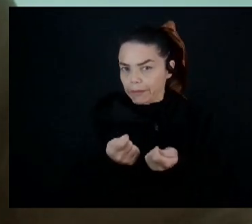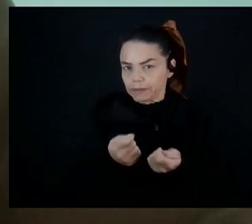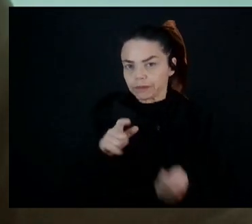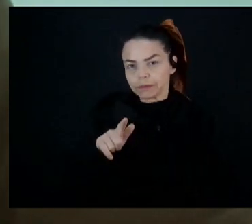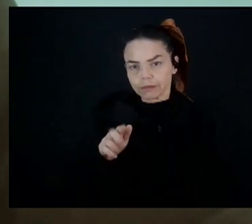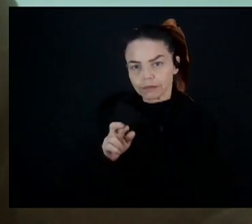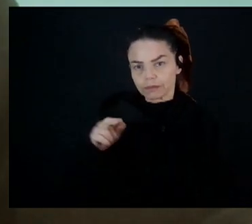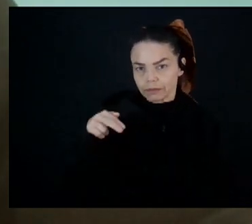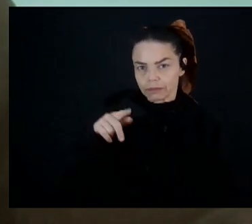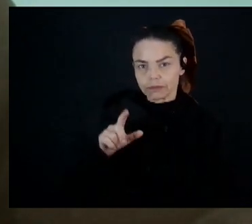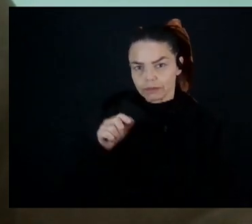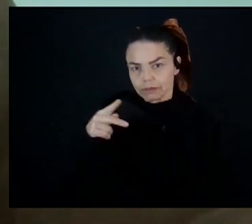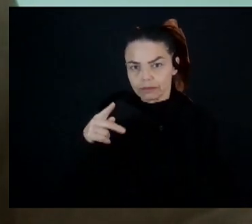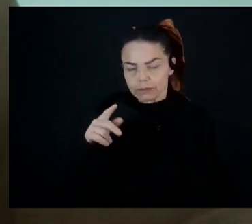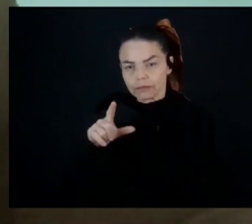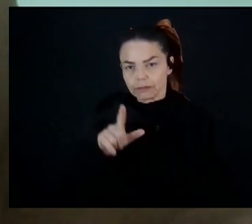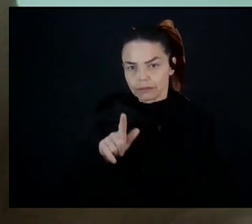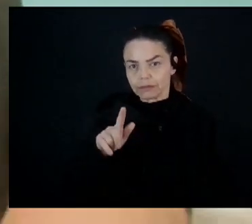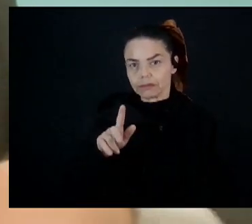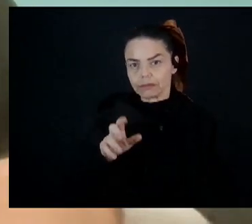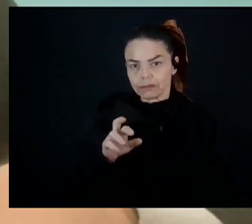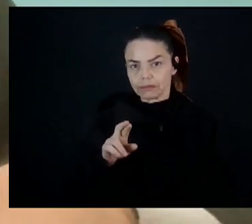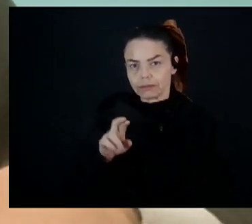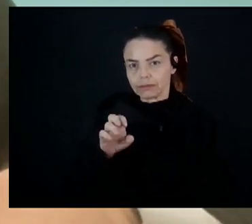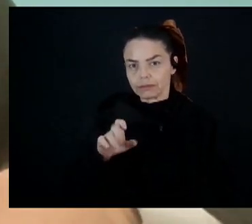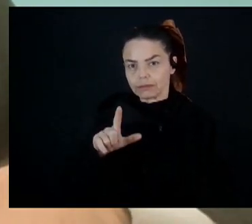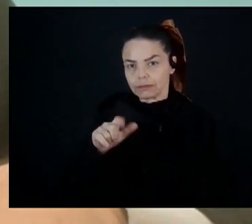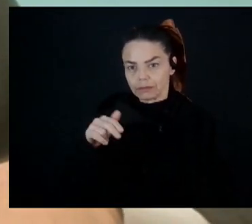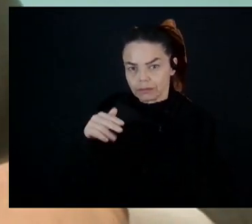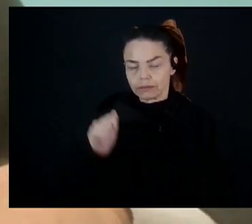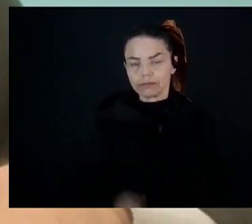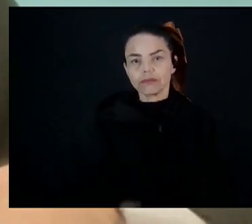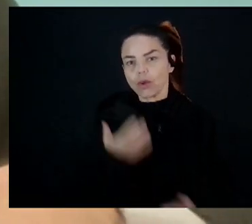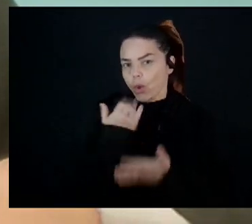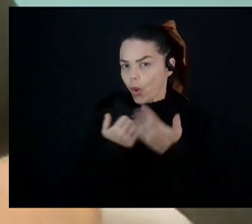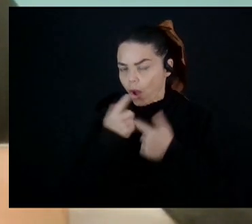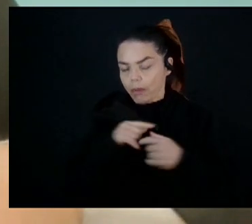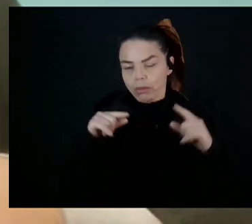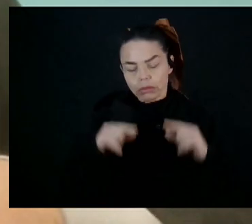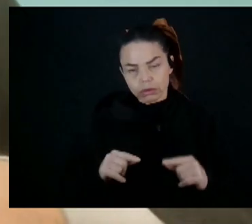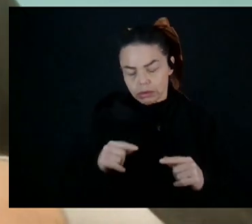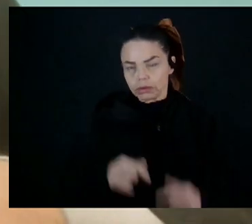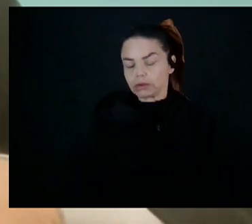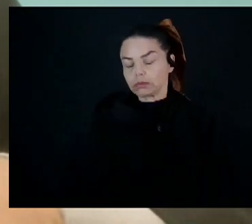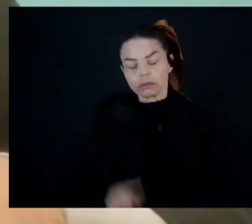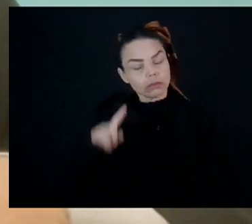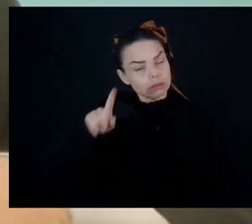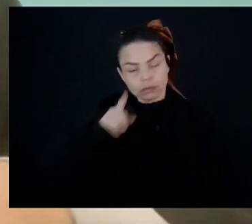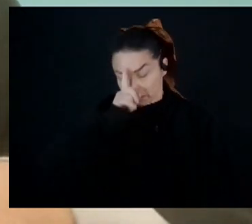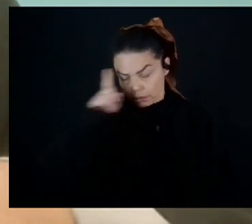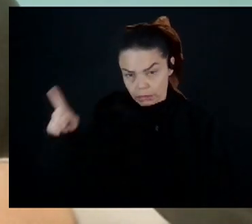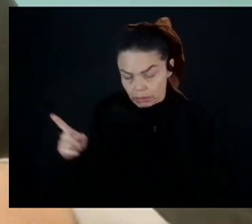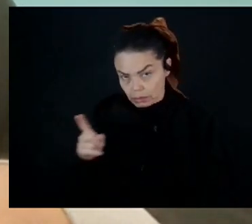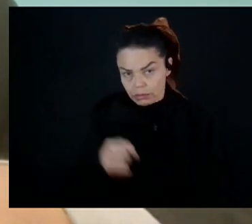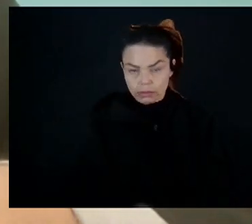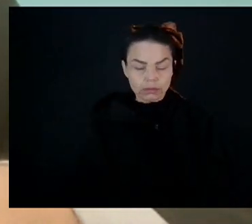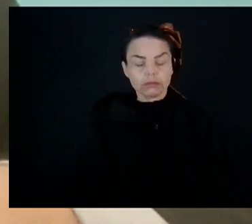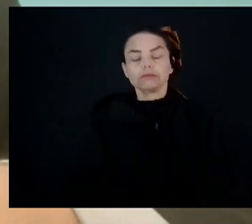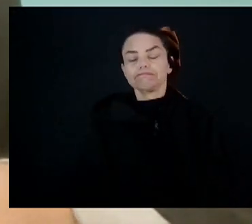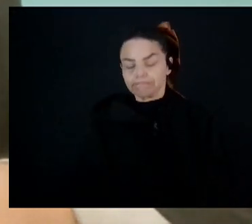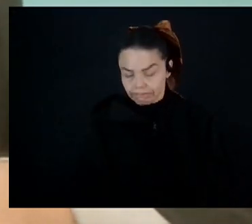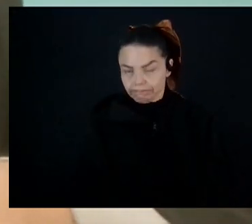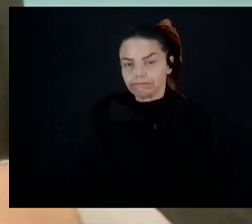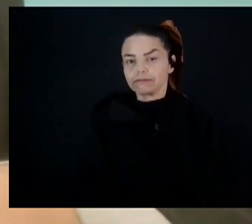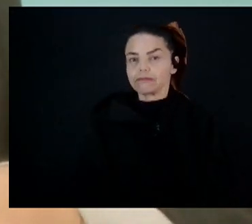faz com que eu me alimente de uma forma inadequada. Lembra de uma noite de sono menor? No outro dia, a sua ingesta tende a ser cada vez maior e